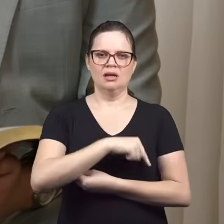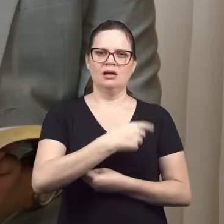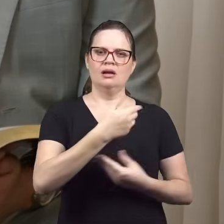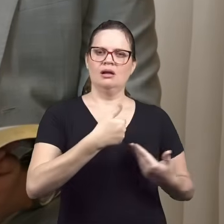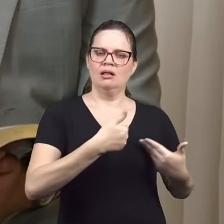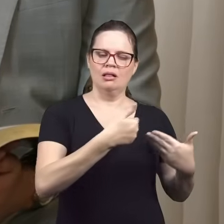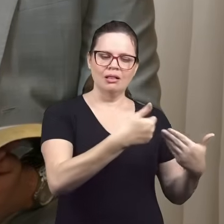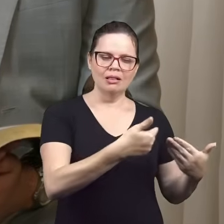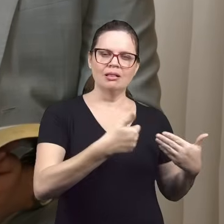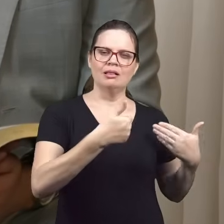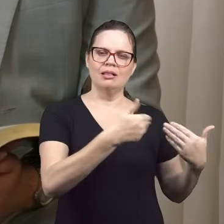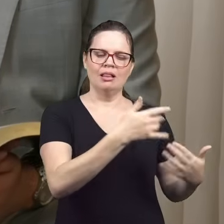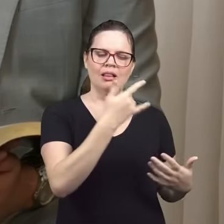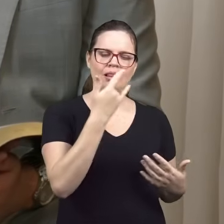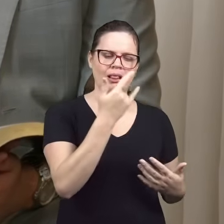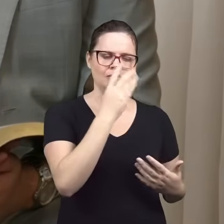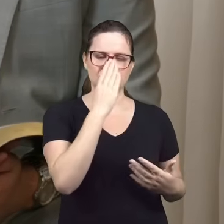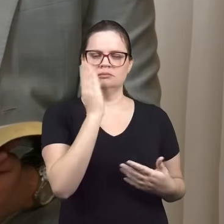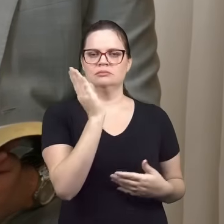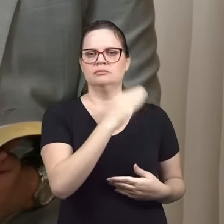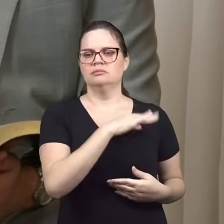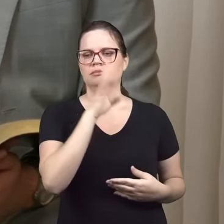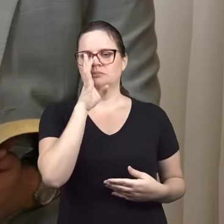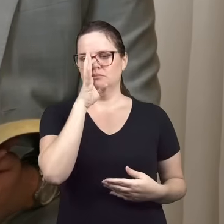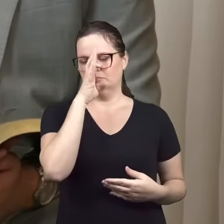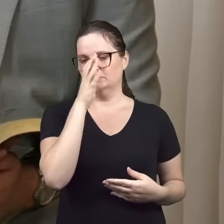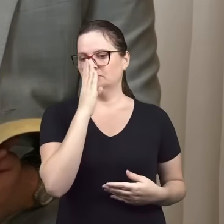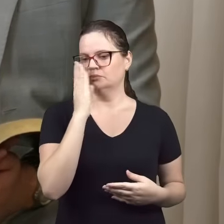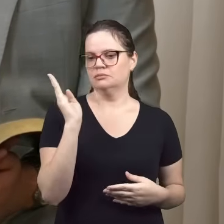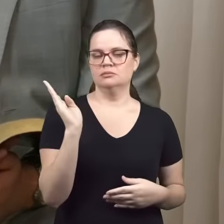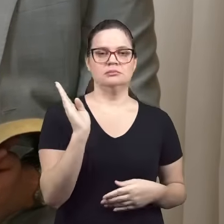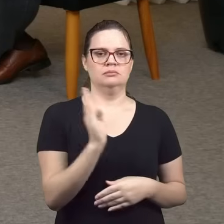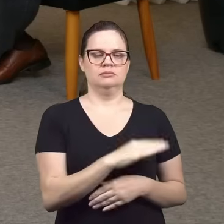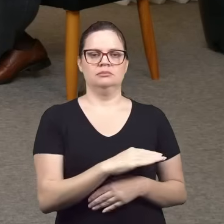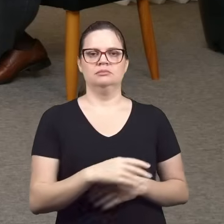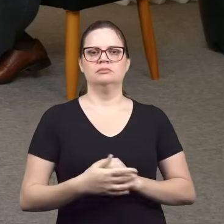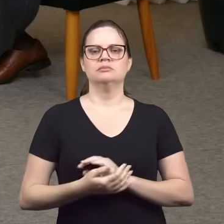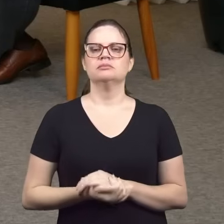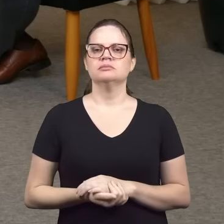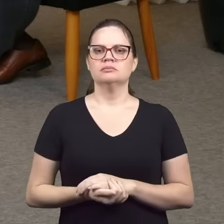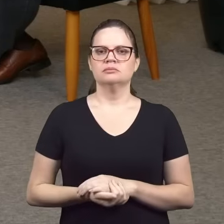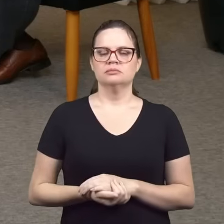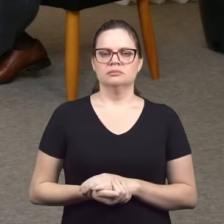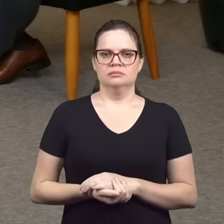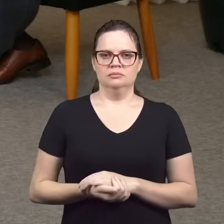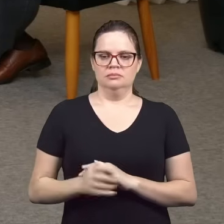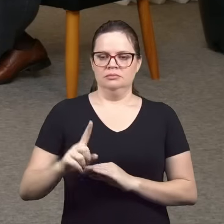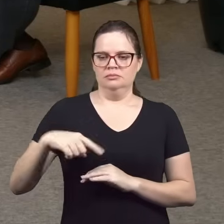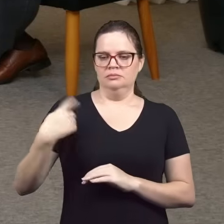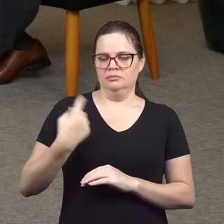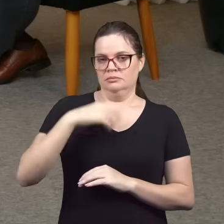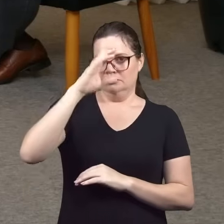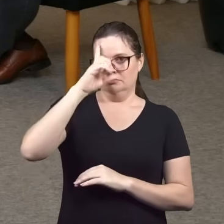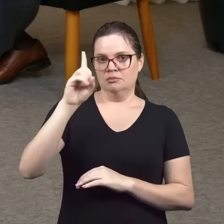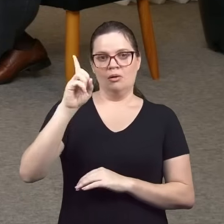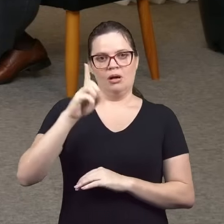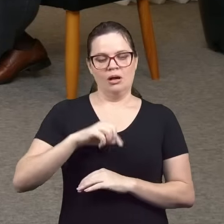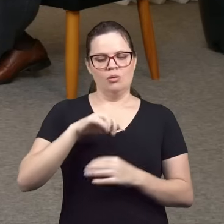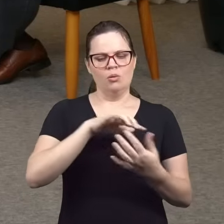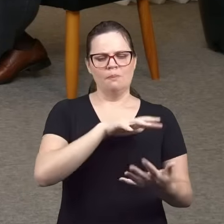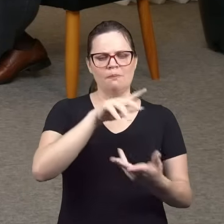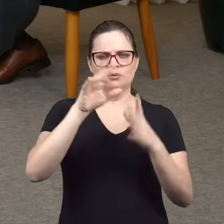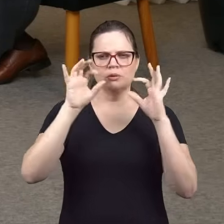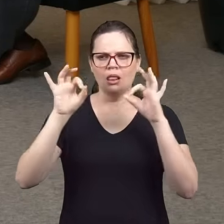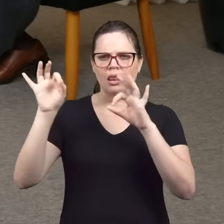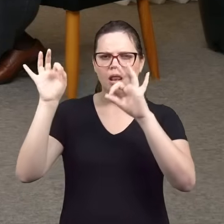nos posicionamos tudo contra aquilo que vai contra a vontade do Senhor. O nosso Deus é onisciente, Ele conhece todas